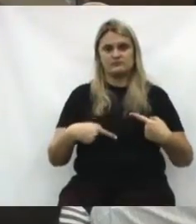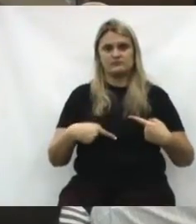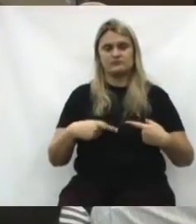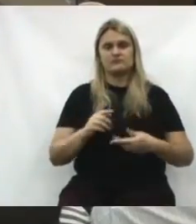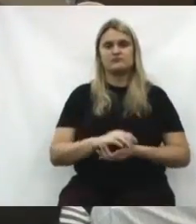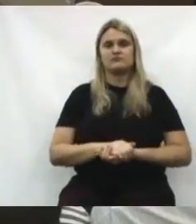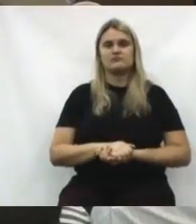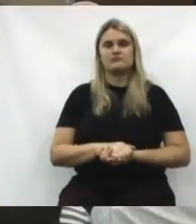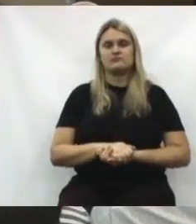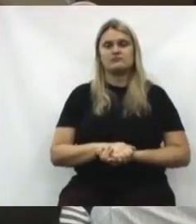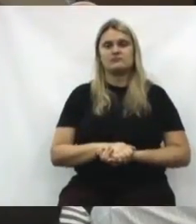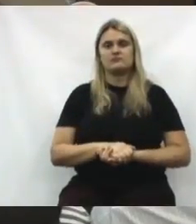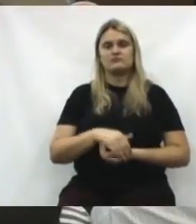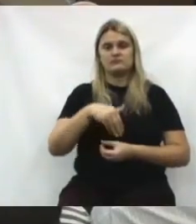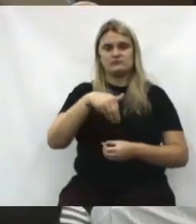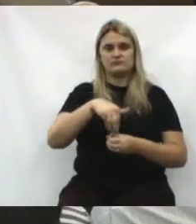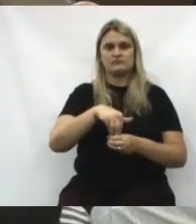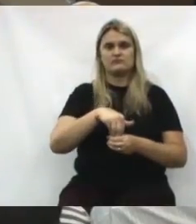Em discussão,